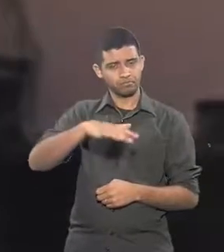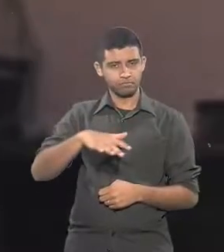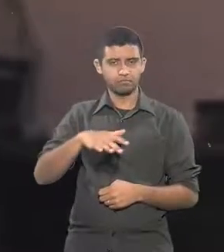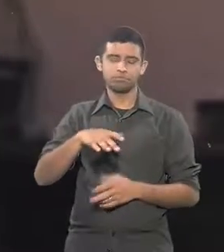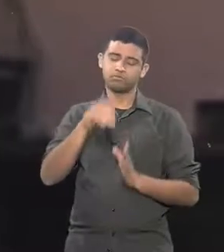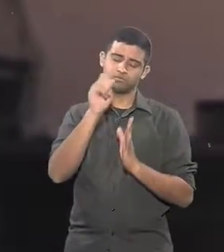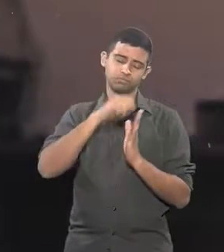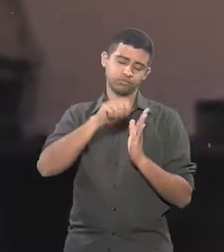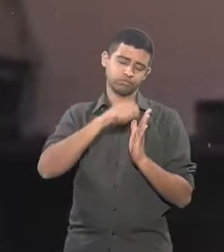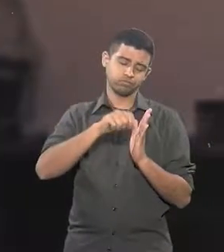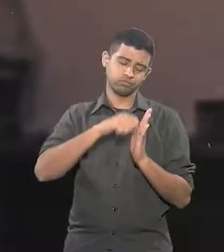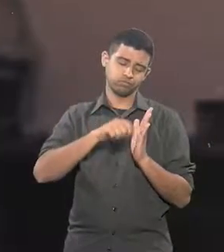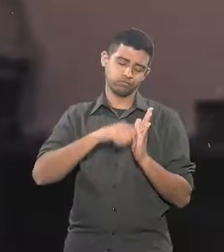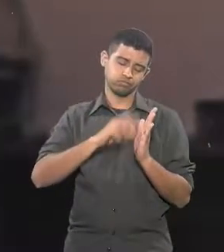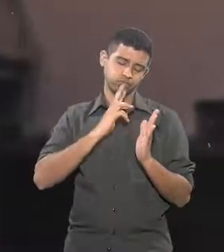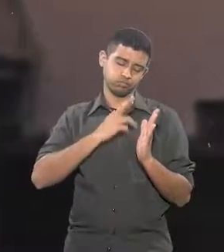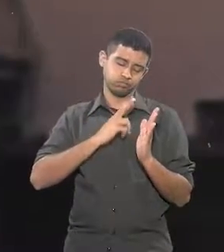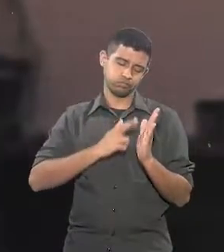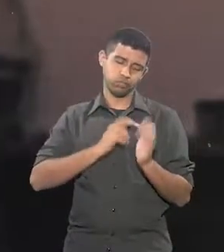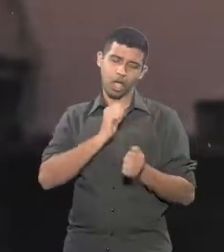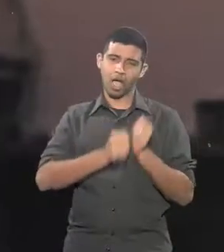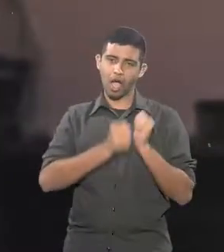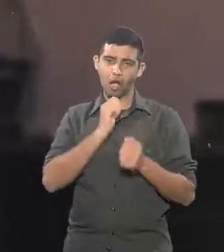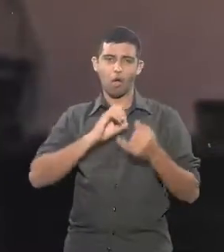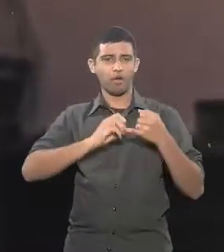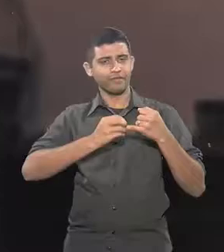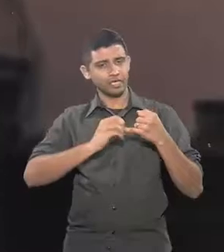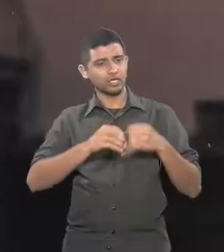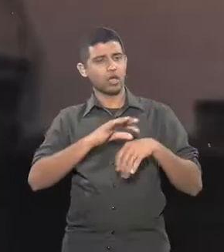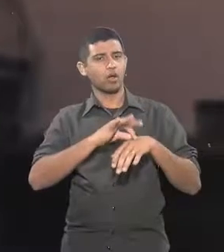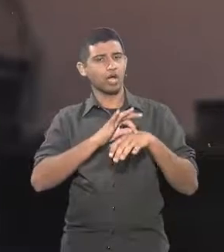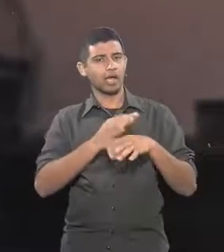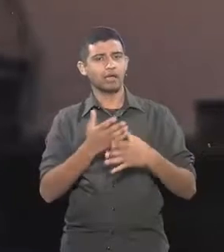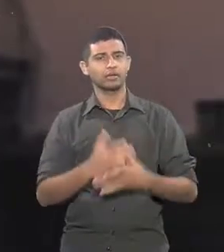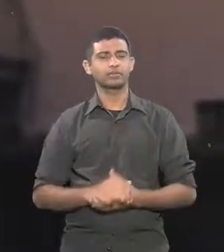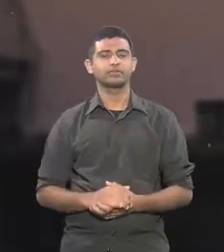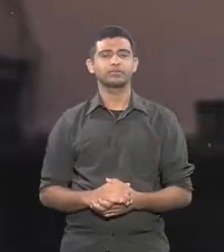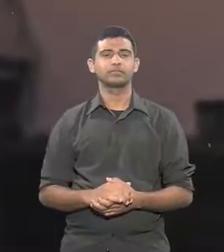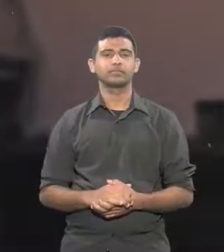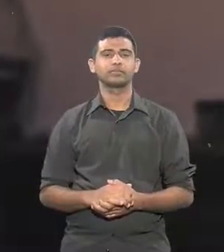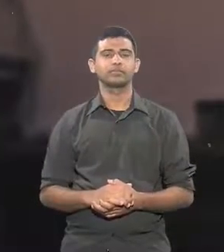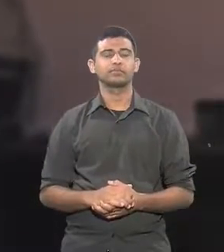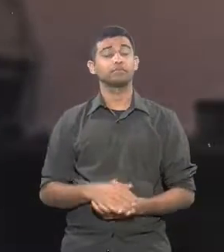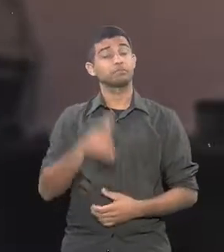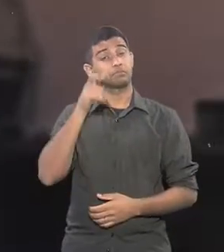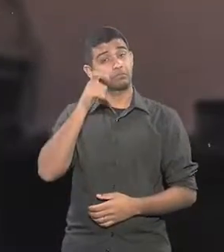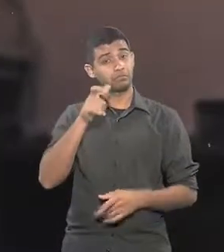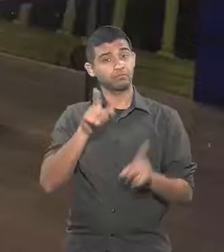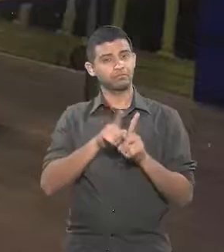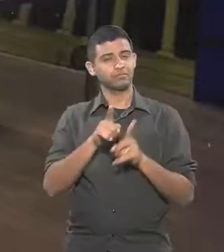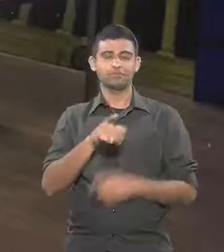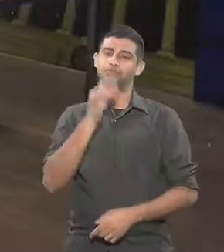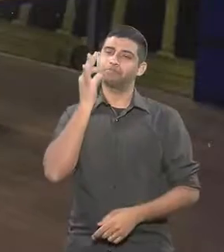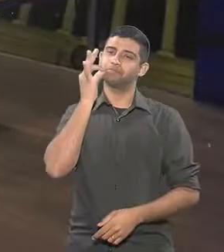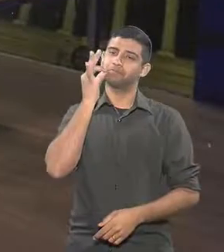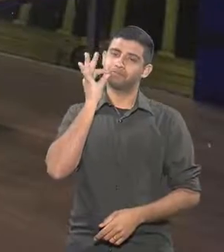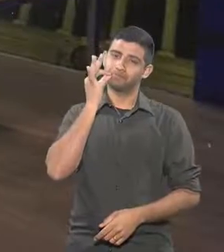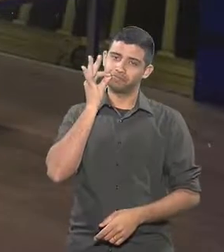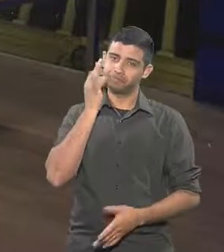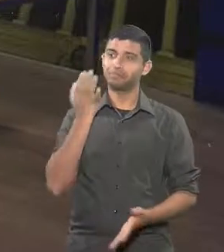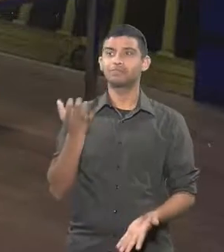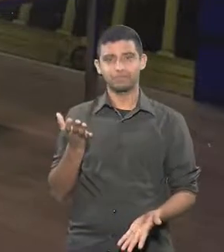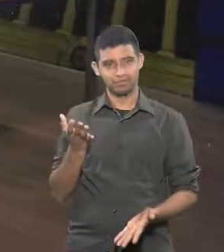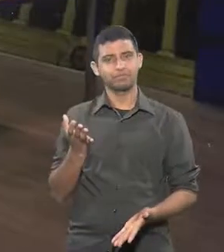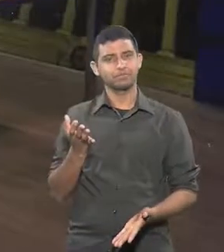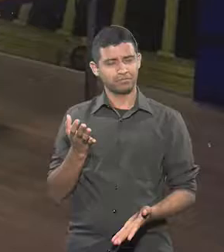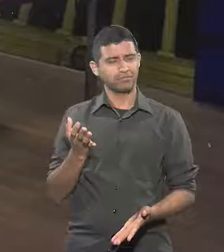né, o consumo do arroz, do feijão, da carne, interessante do cafezinho. É